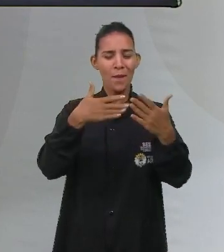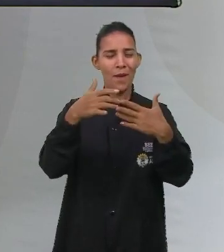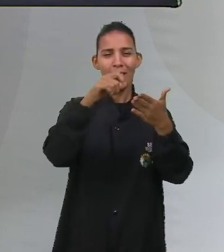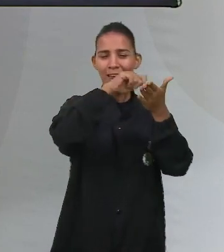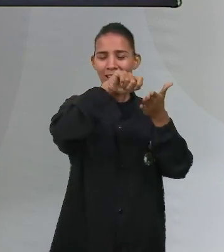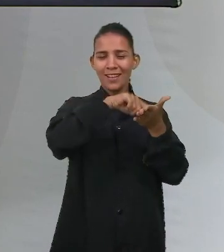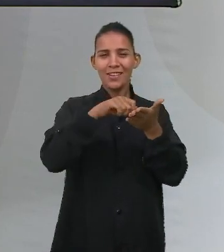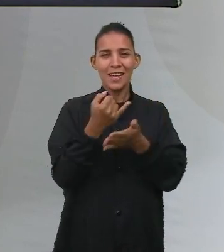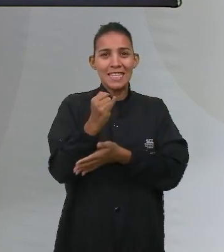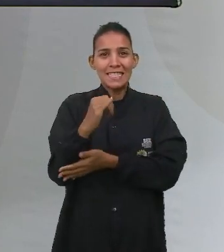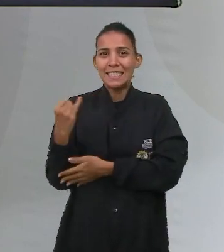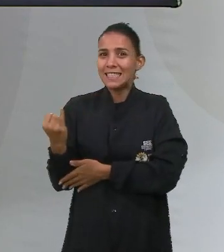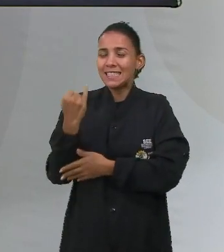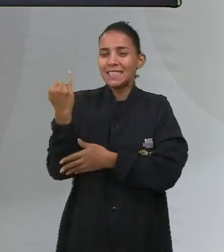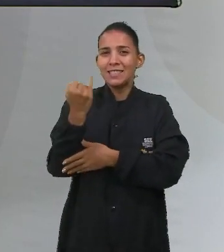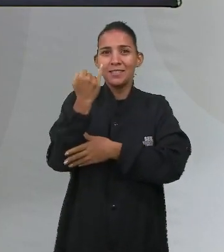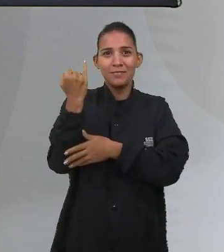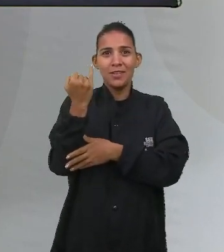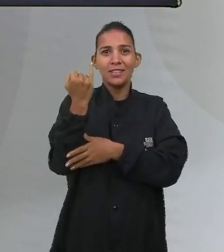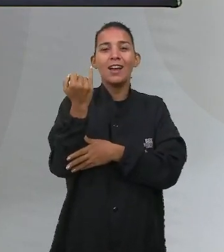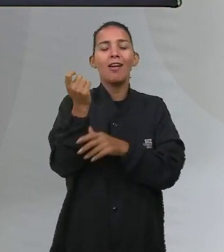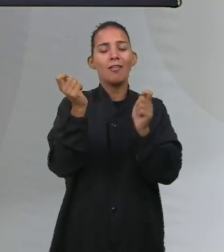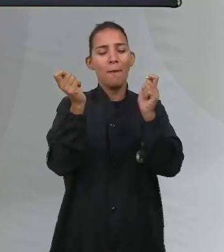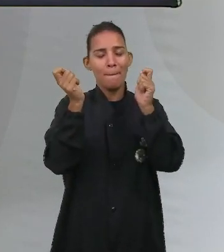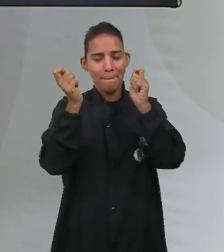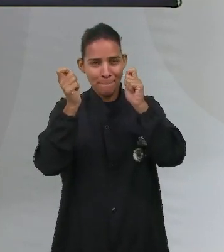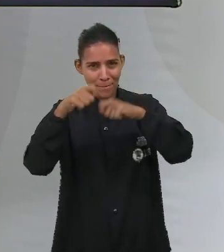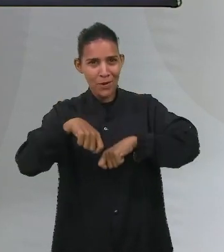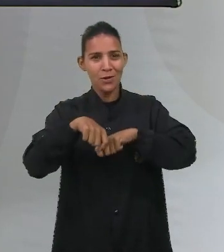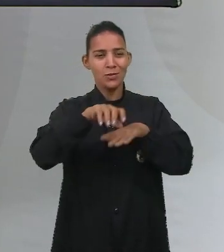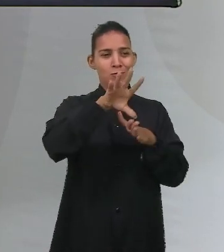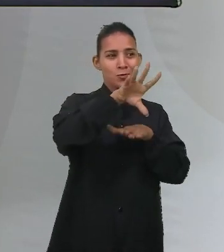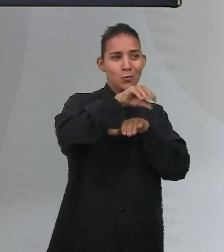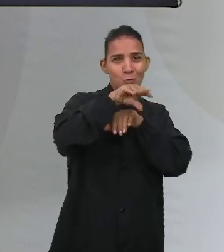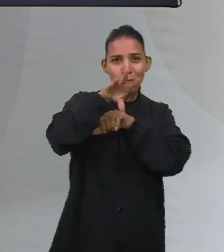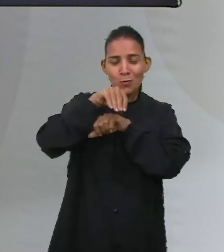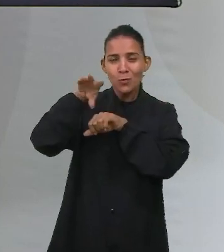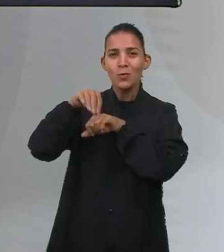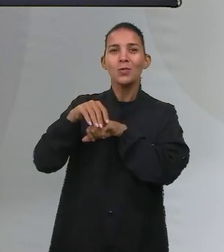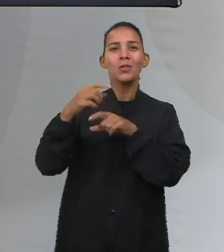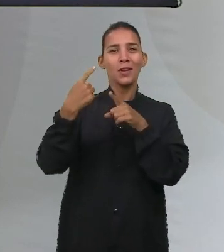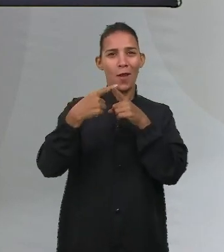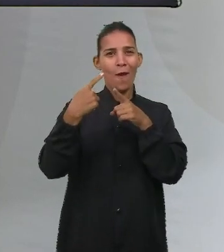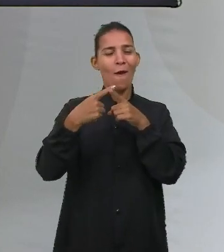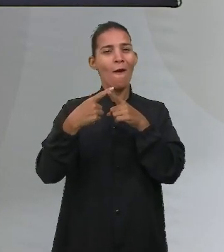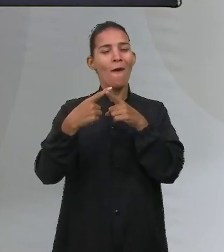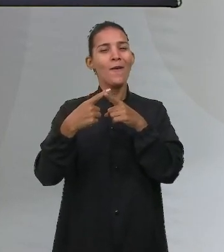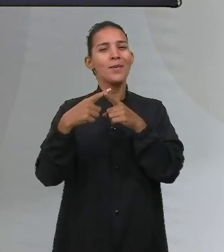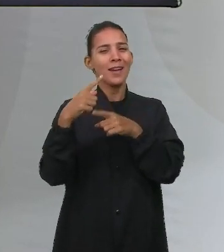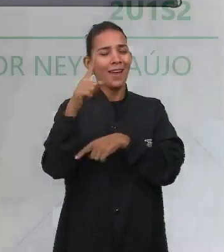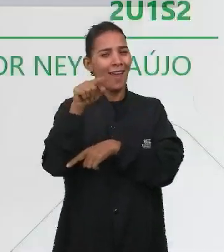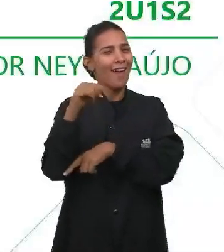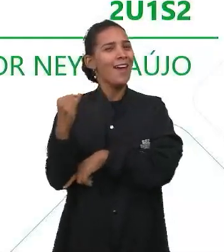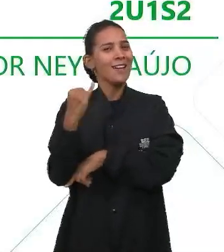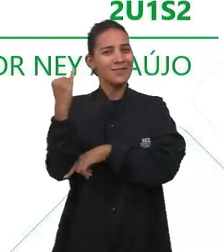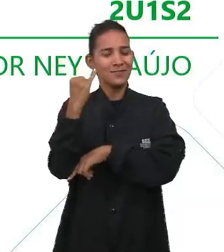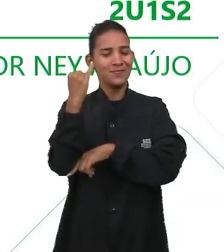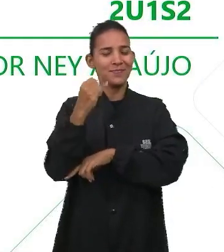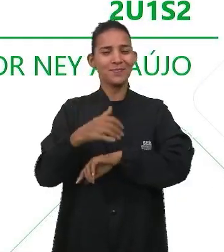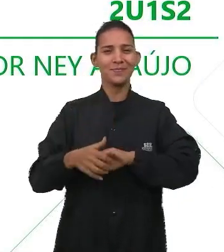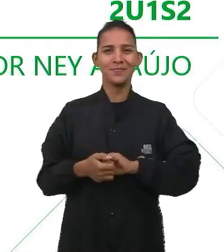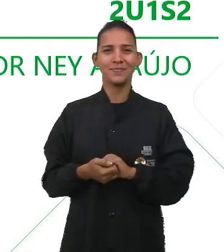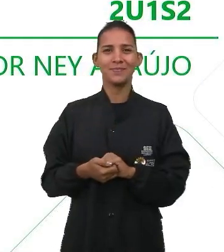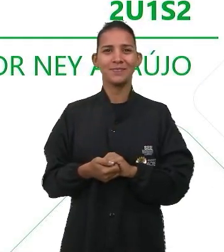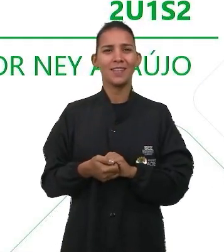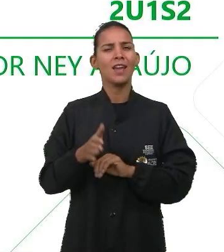julgar relevantes a respeito do conteúdo que aqui será ministrado. Então vamos lá. Nós já tivemos